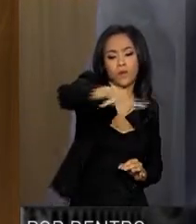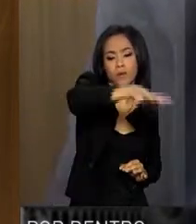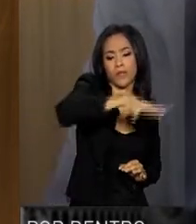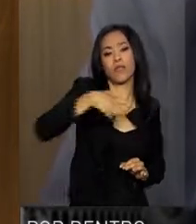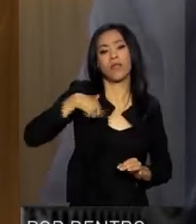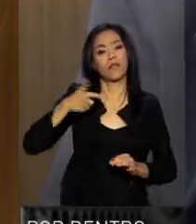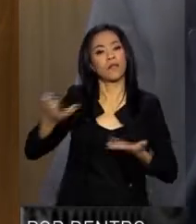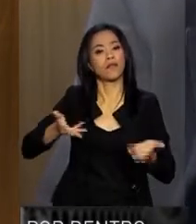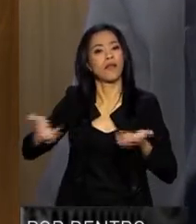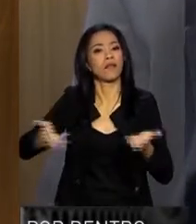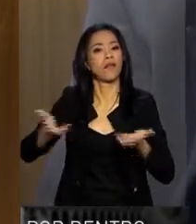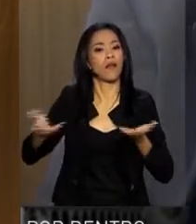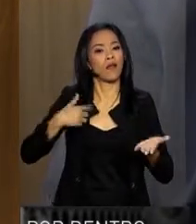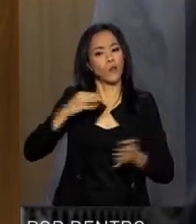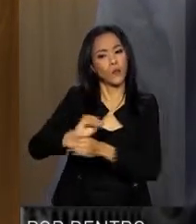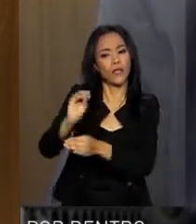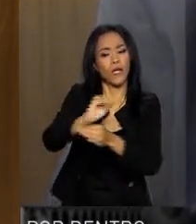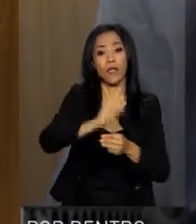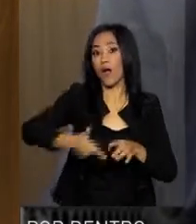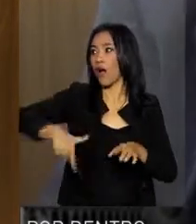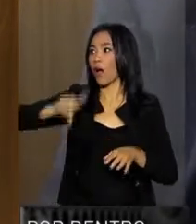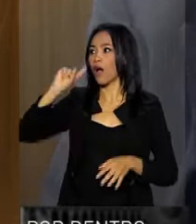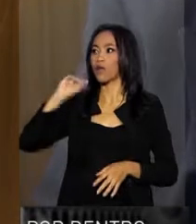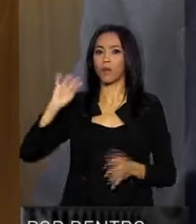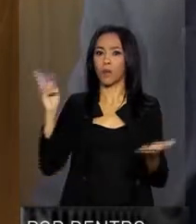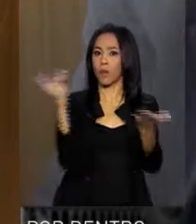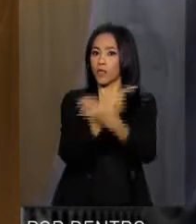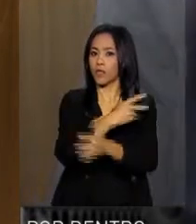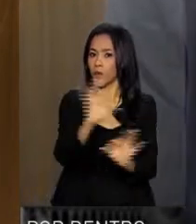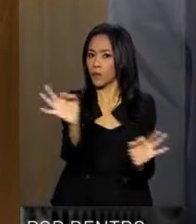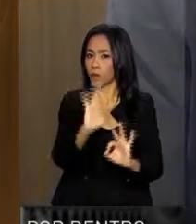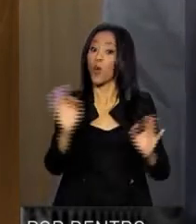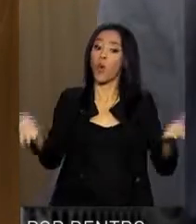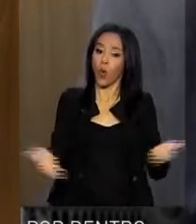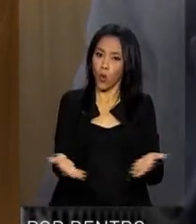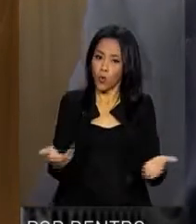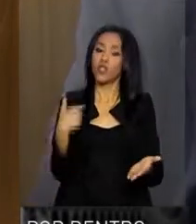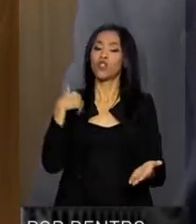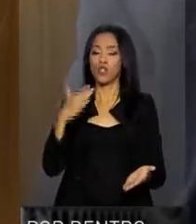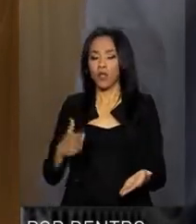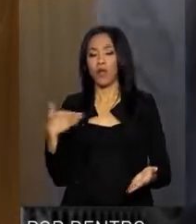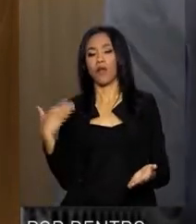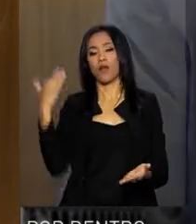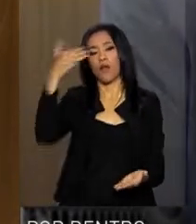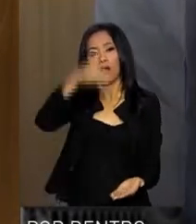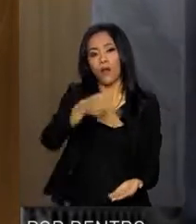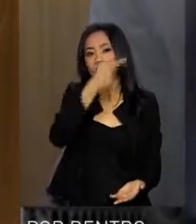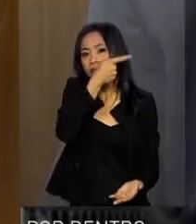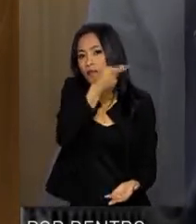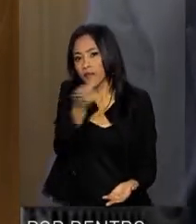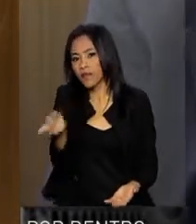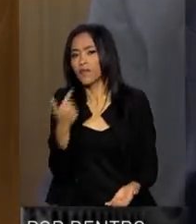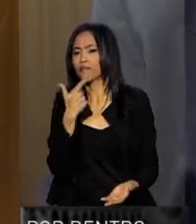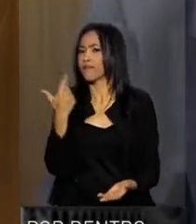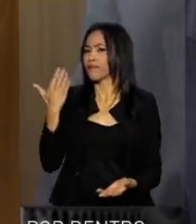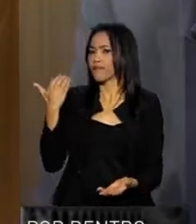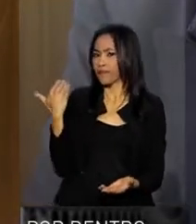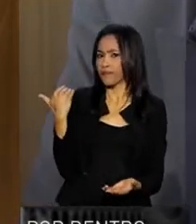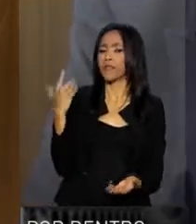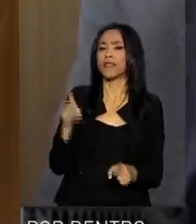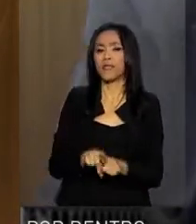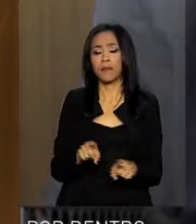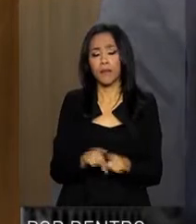como nunca foram a discussões eu já tive a oportunidade de visitá lo algumas vezes agora recentemente lançamos a